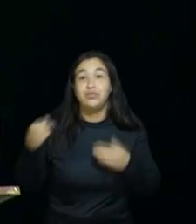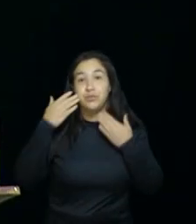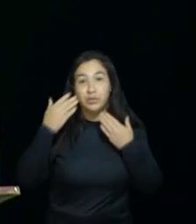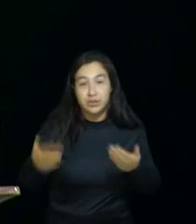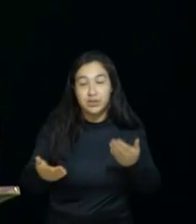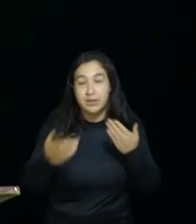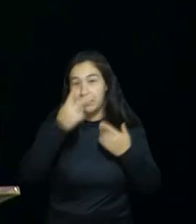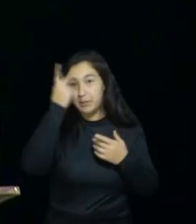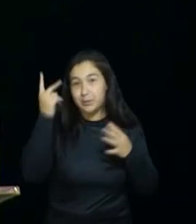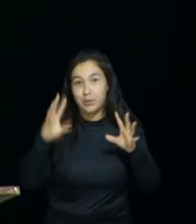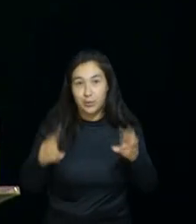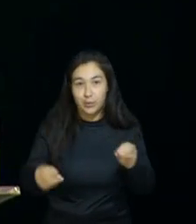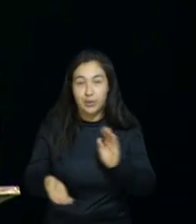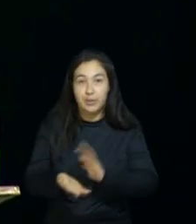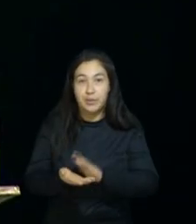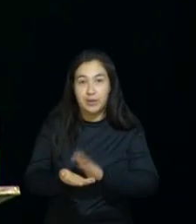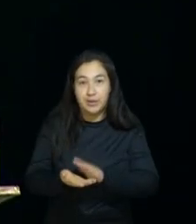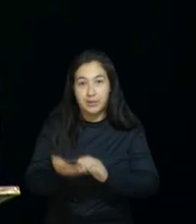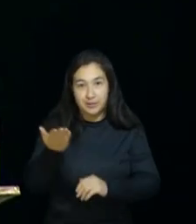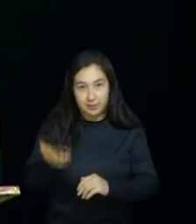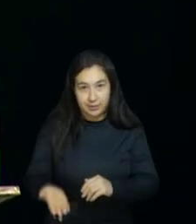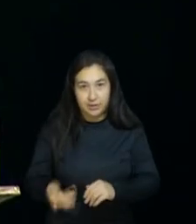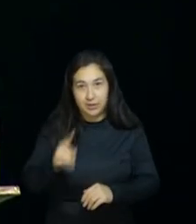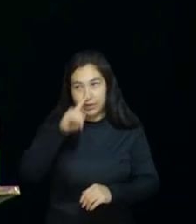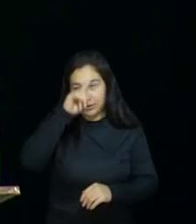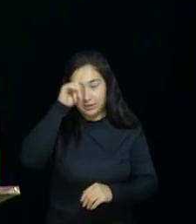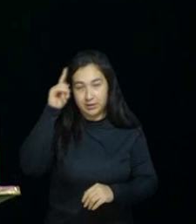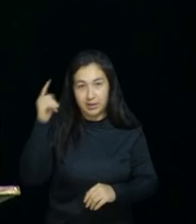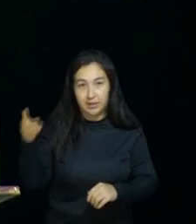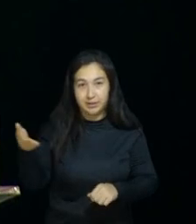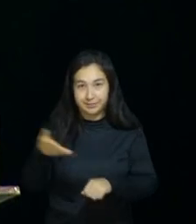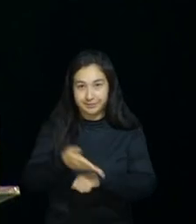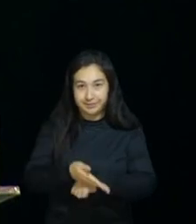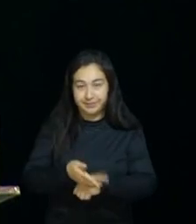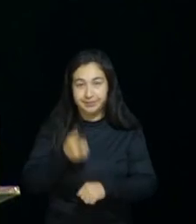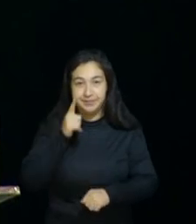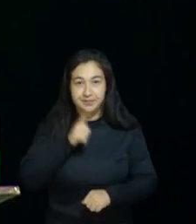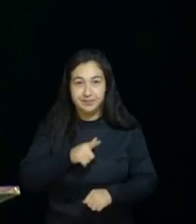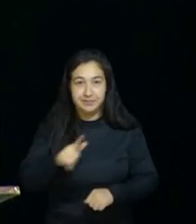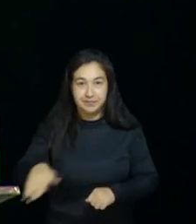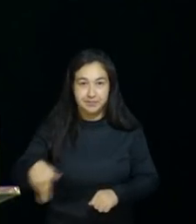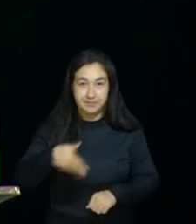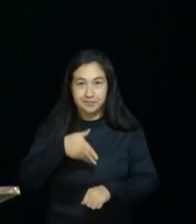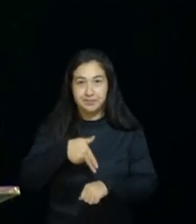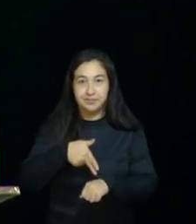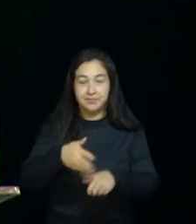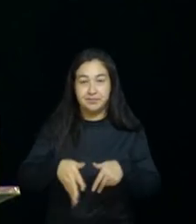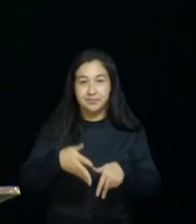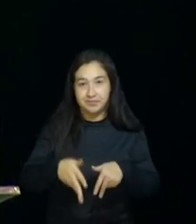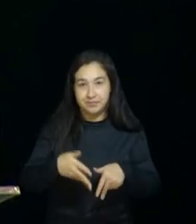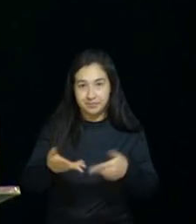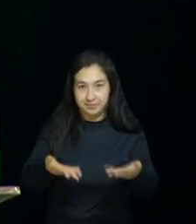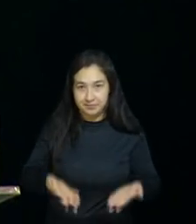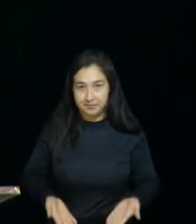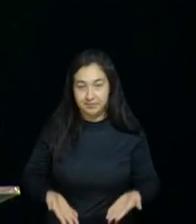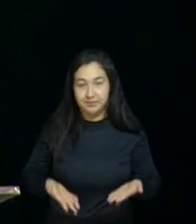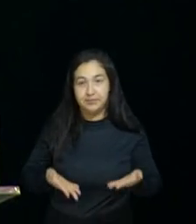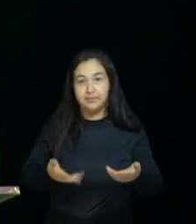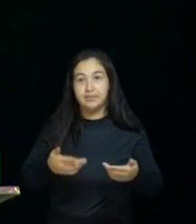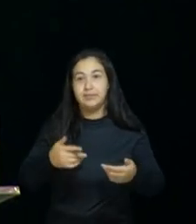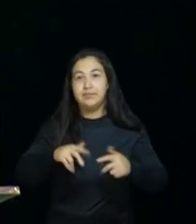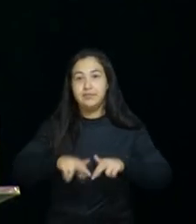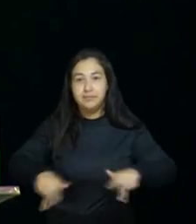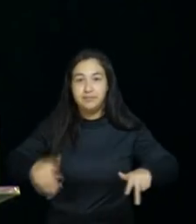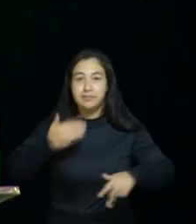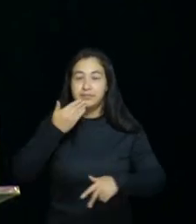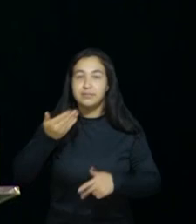parabenizar Vossa Excelência pela iniciativa, pela oportunidade que nós temos de apresentar as nossas demandas aqui